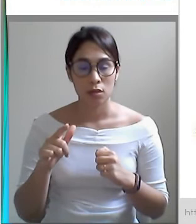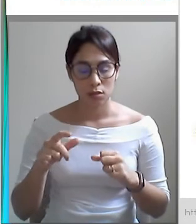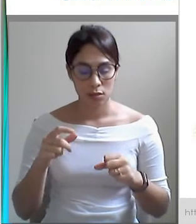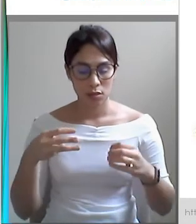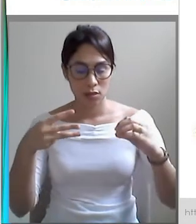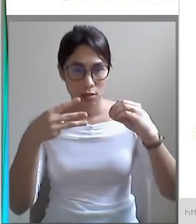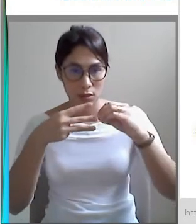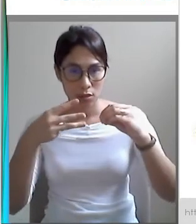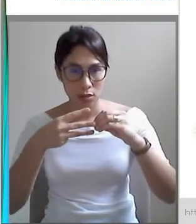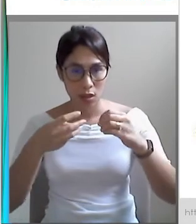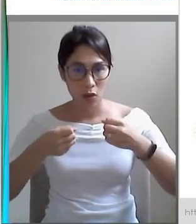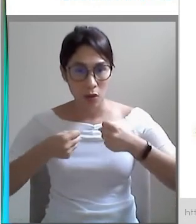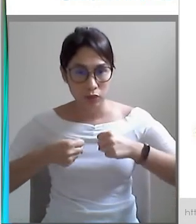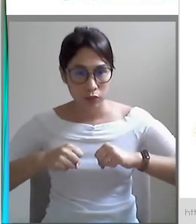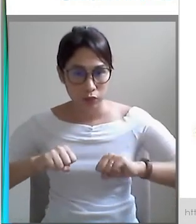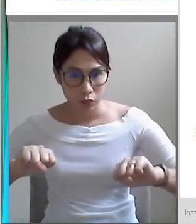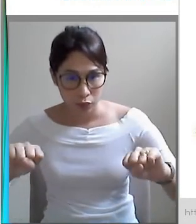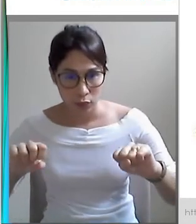os reticulócitos,